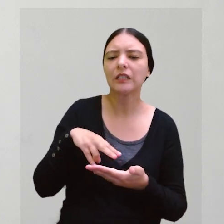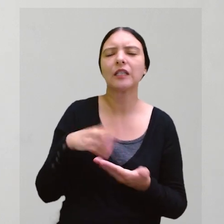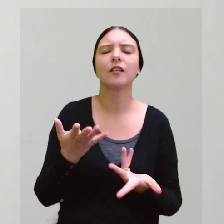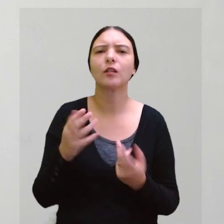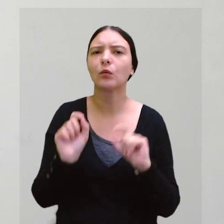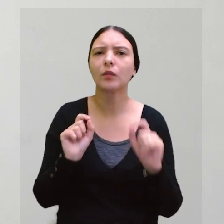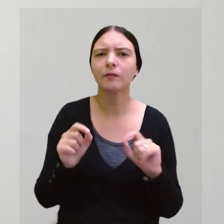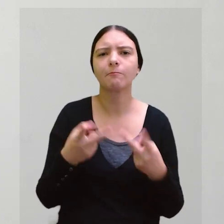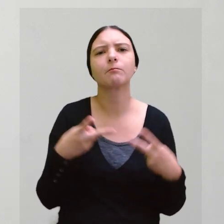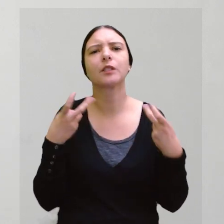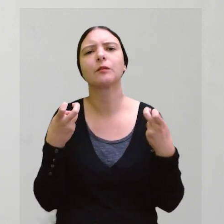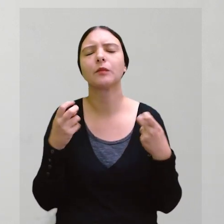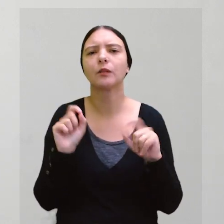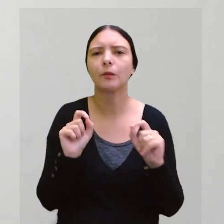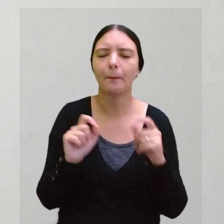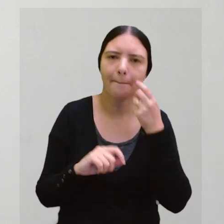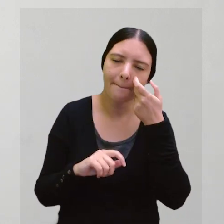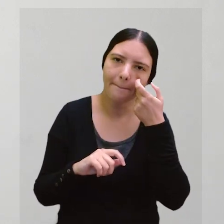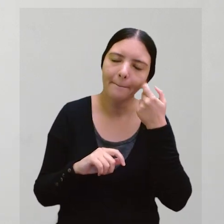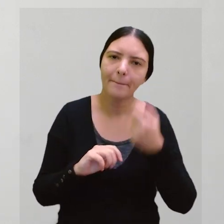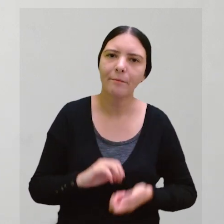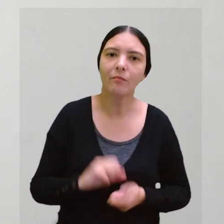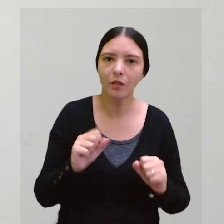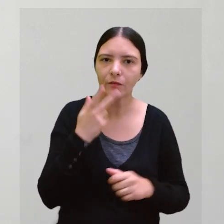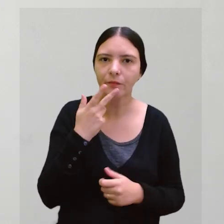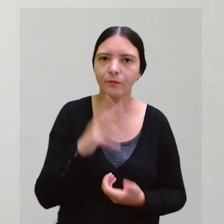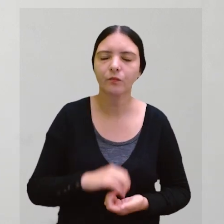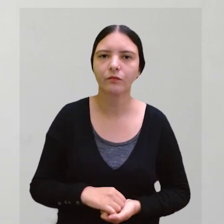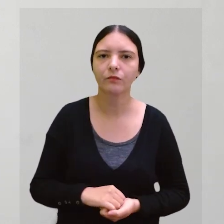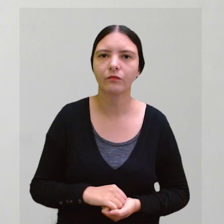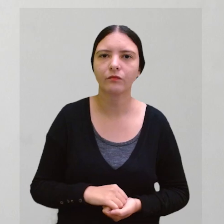consumir, de perceber como narrativa? Pode falar.